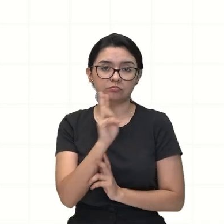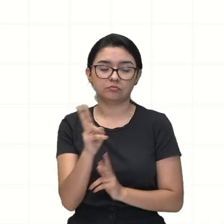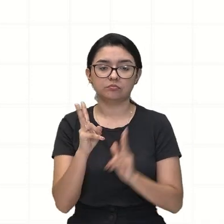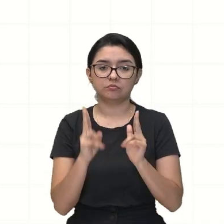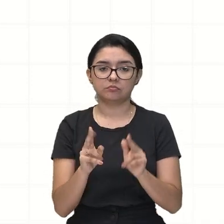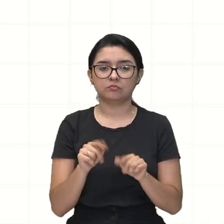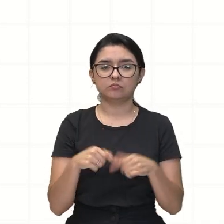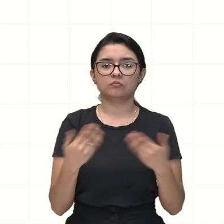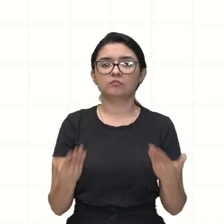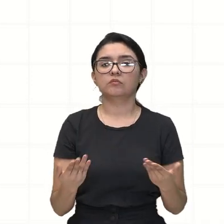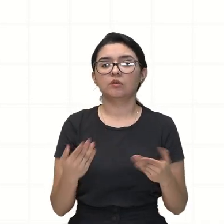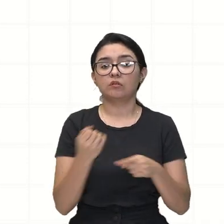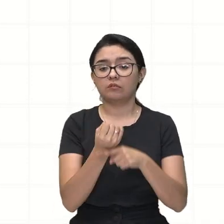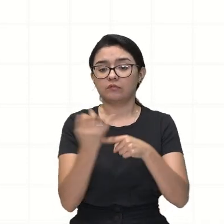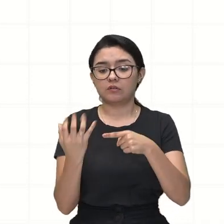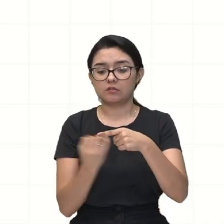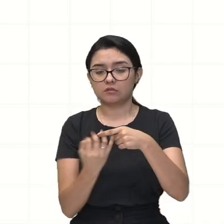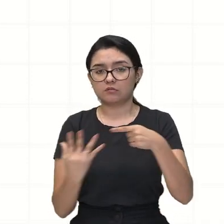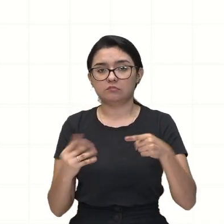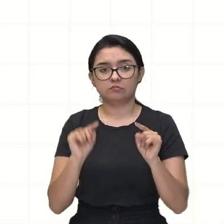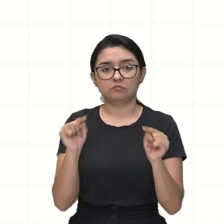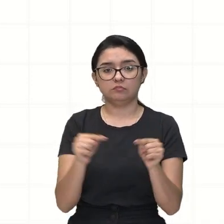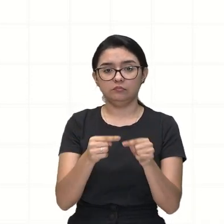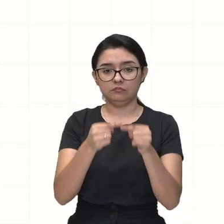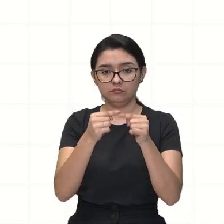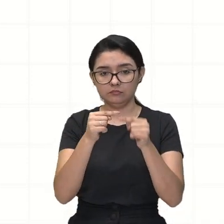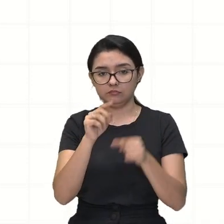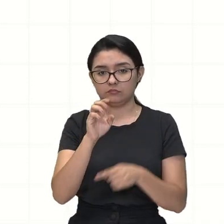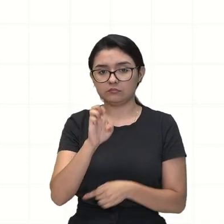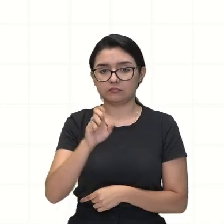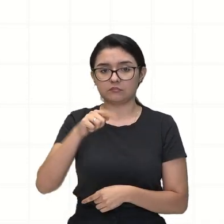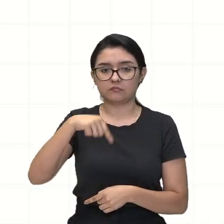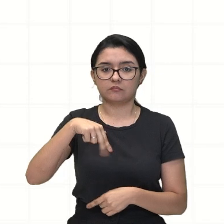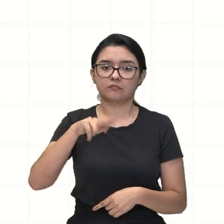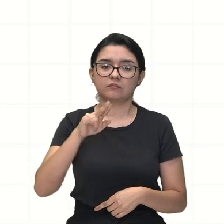na verdade? São o quê? São frações